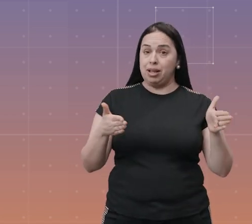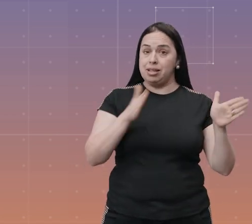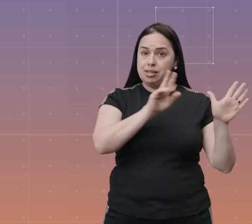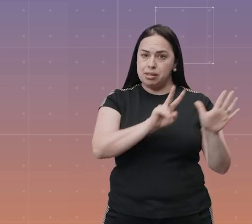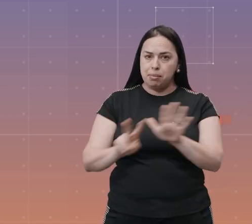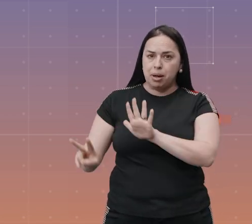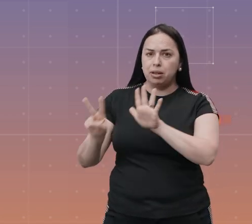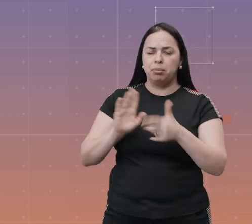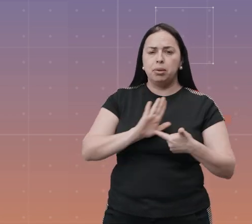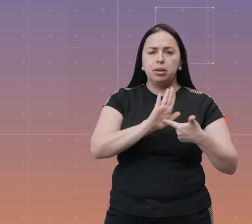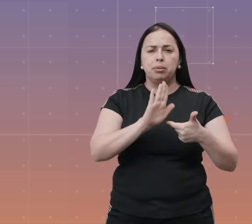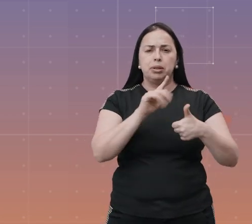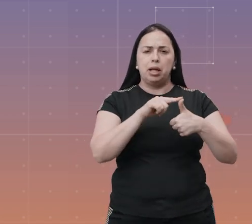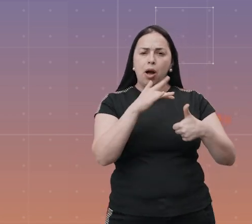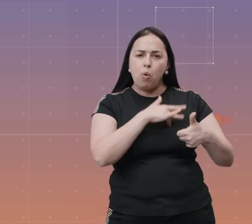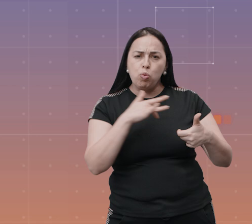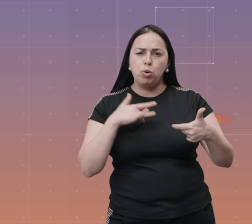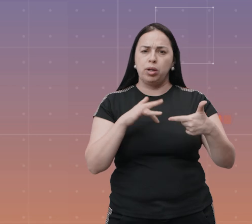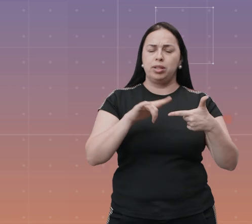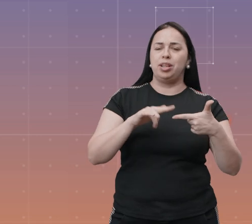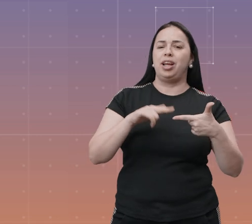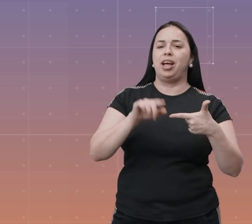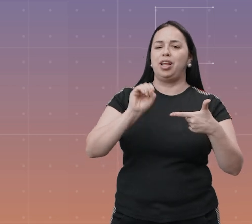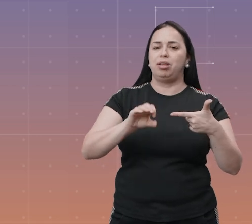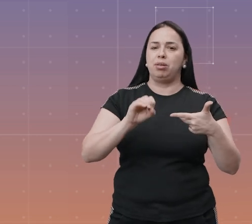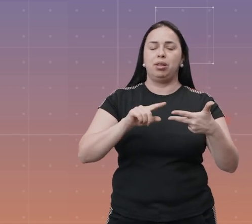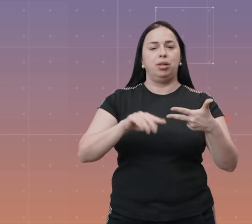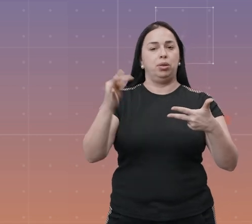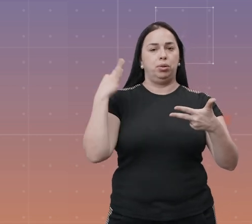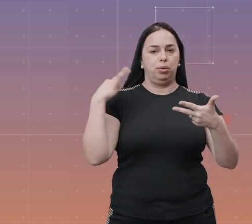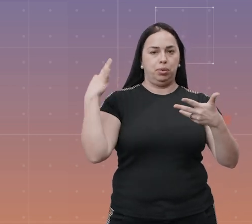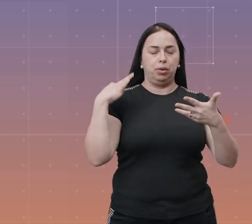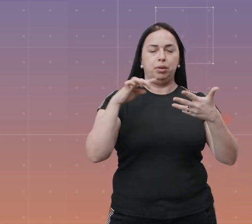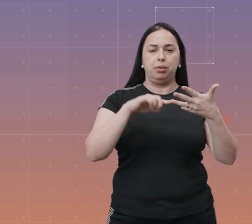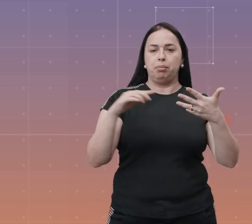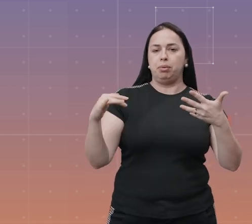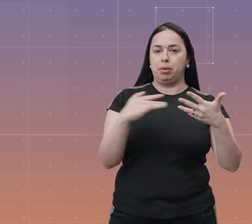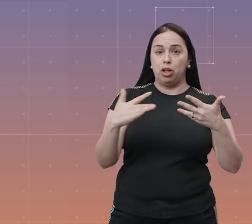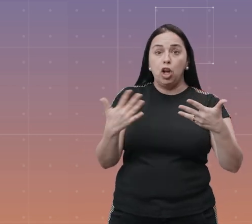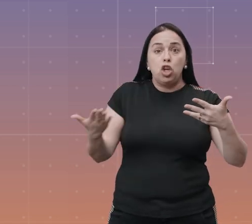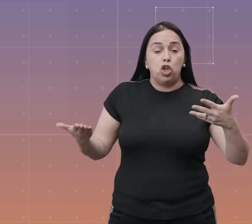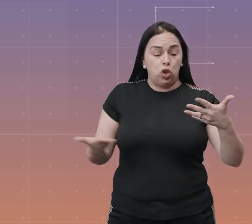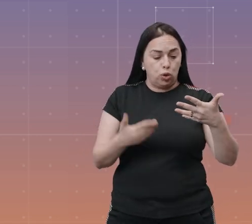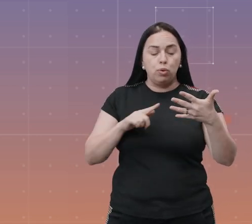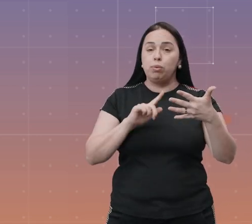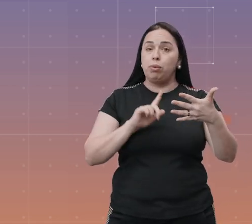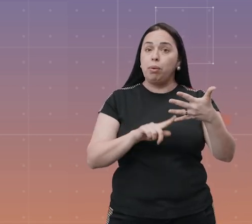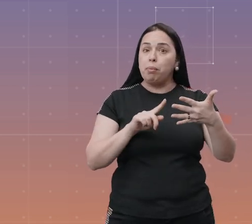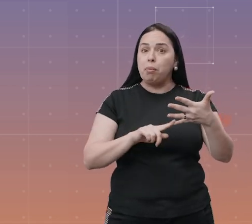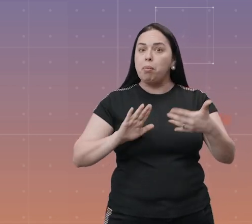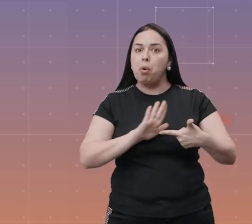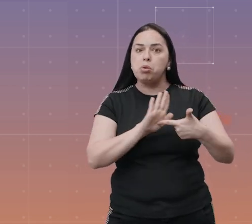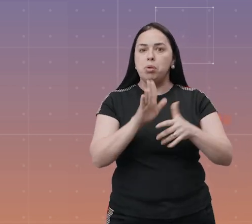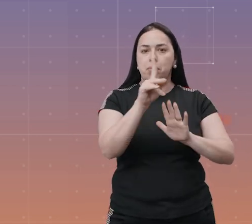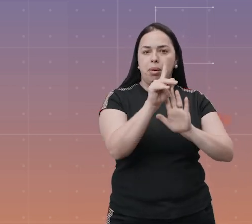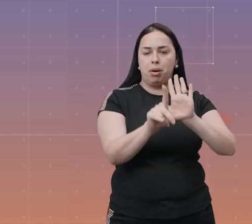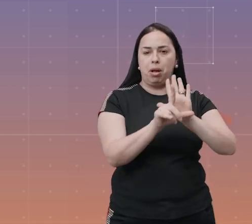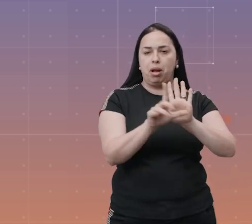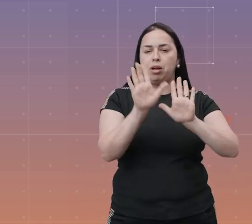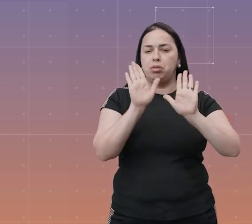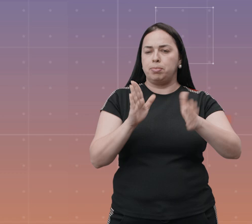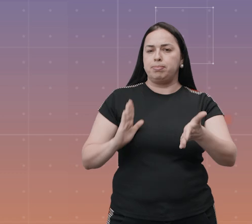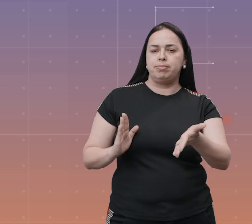diversas reportagens sobre saúde, educação, turismo e mobilidade. Hoje vamos continuar mostrando os projetos de